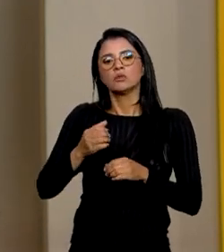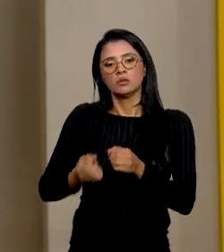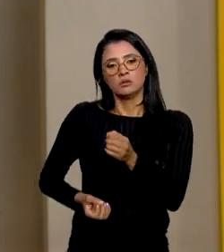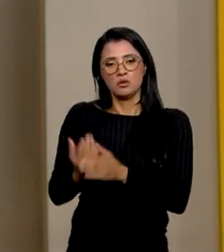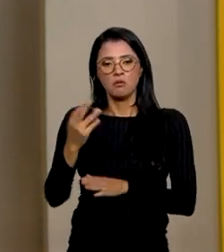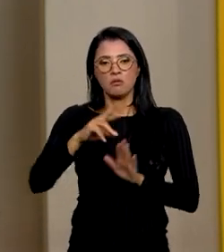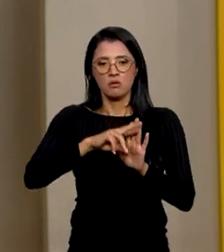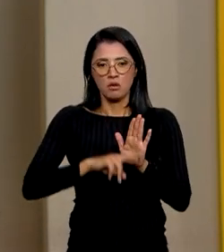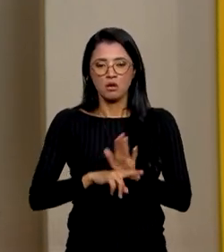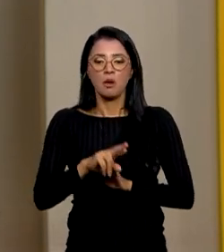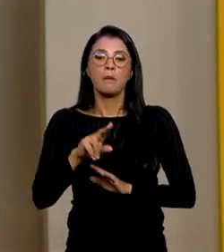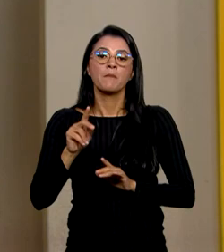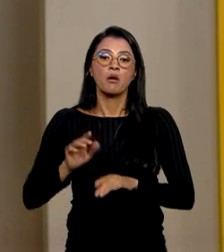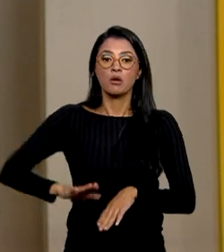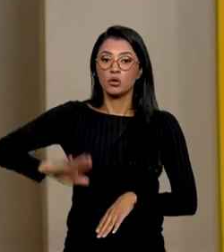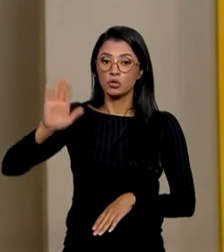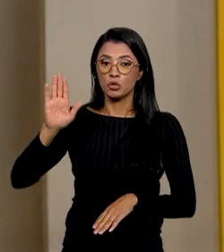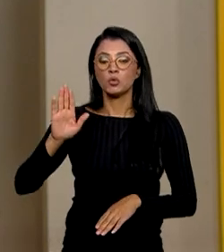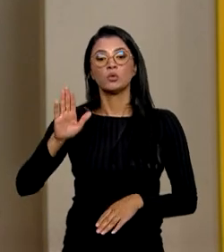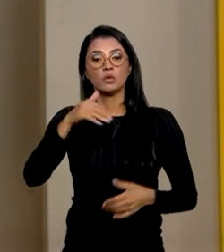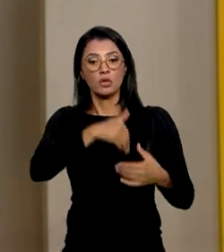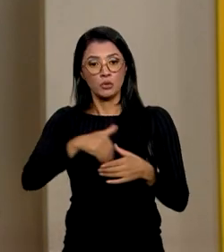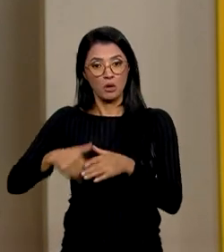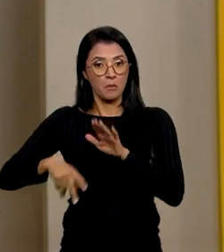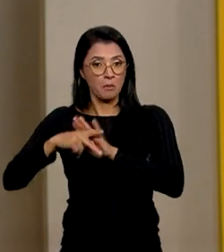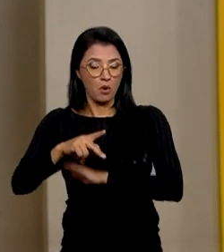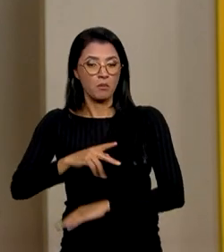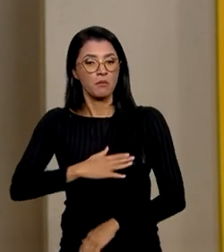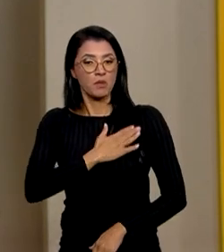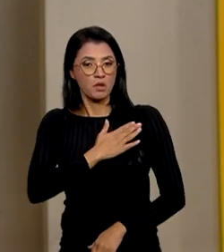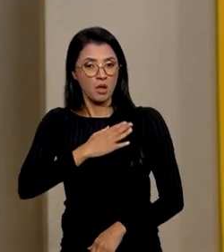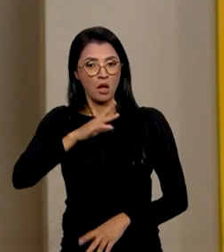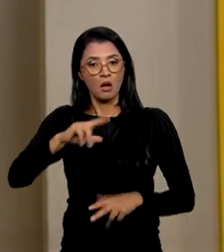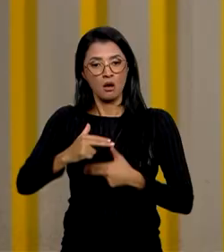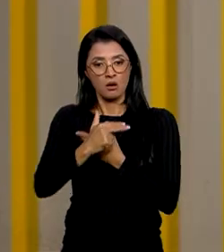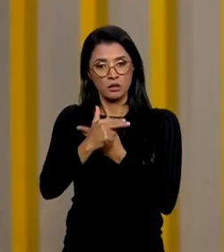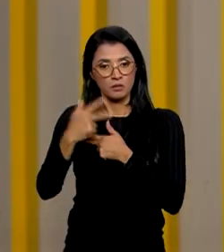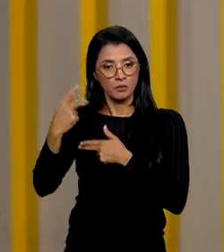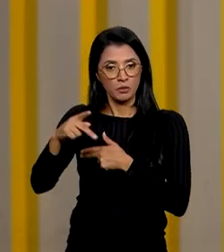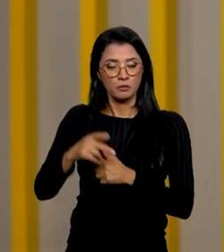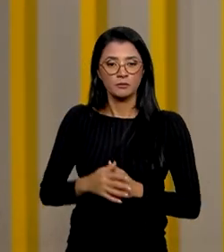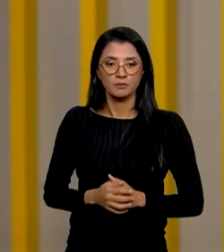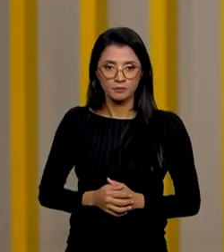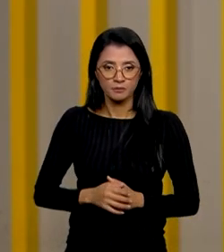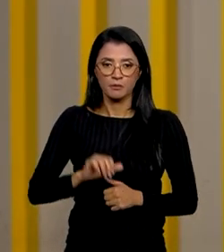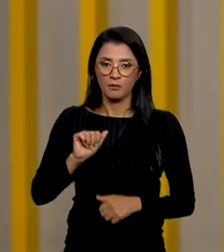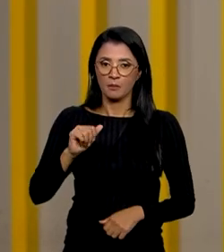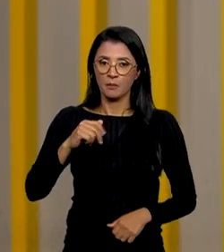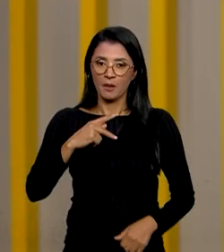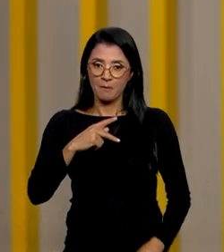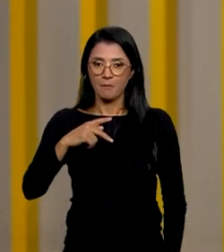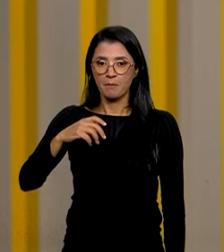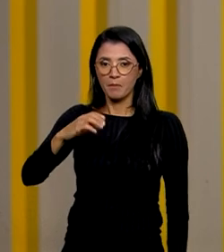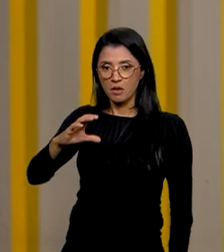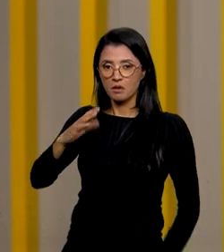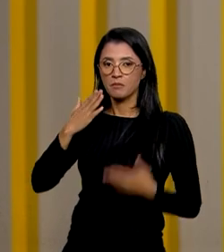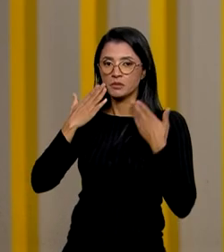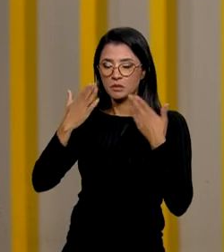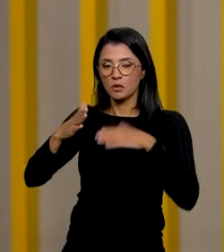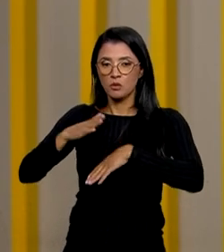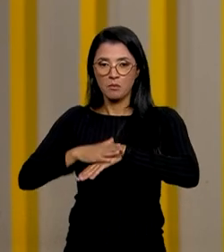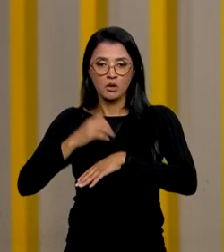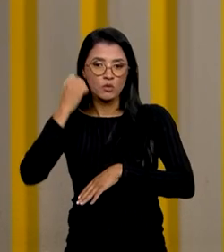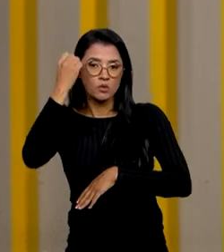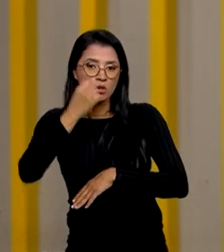estabelece regras para candidaturas eleitorais de militares das Forças Armadas. A PEC deve ser apresentada pelos